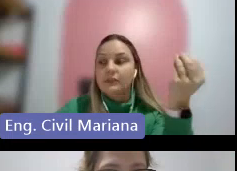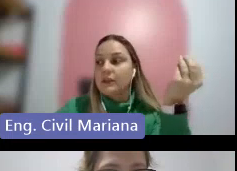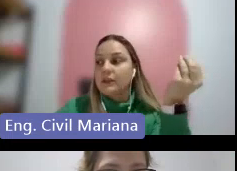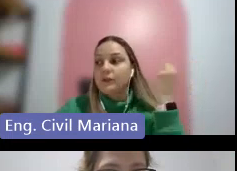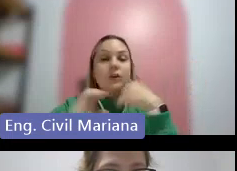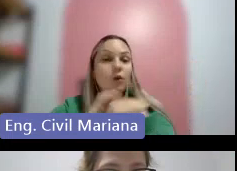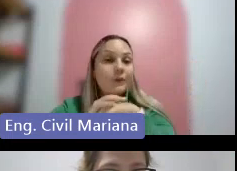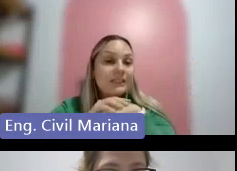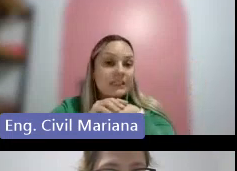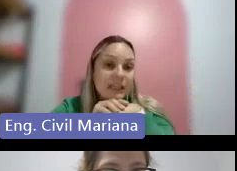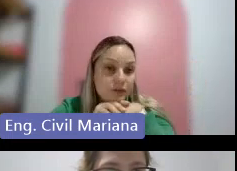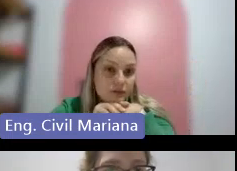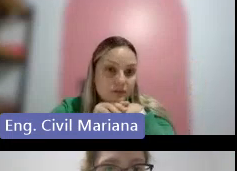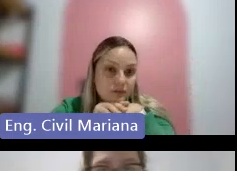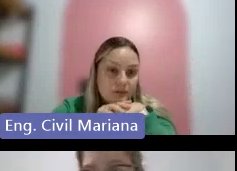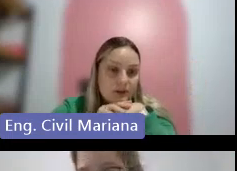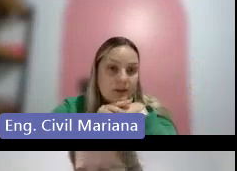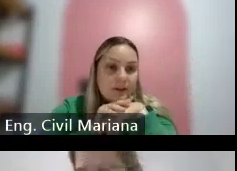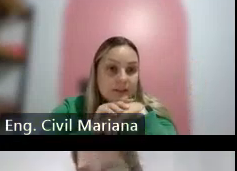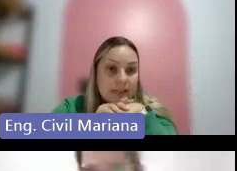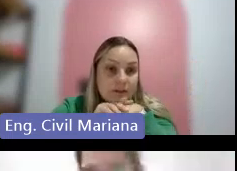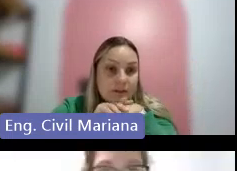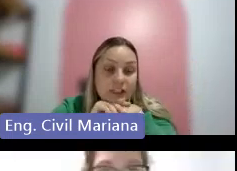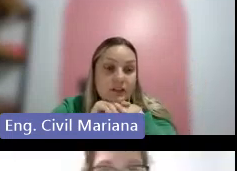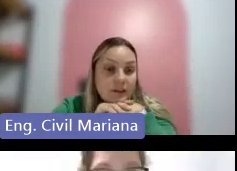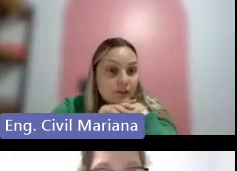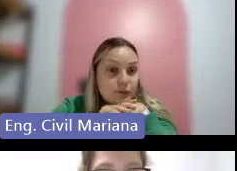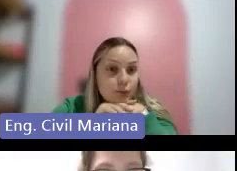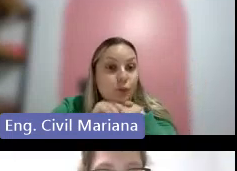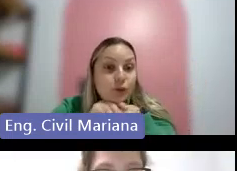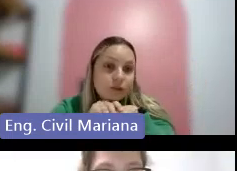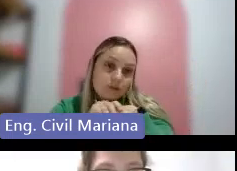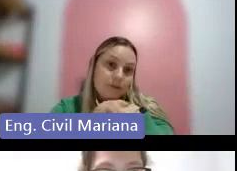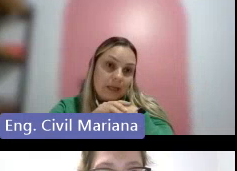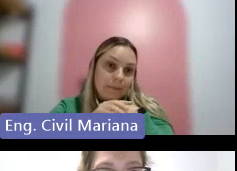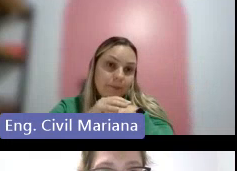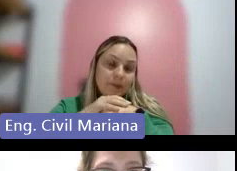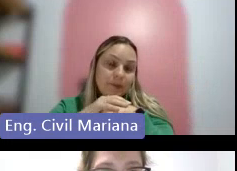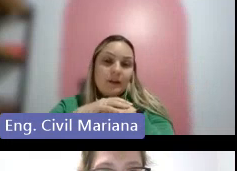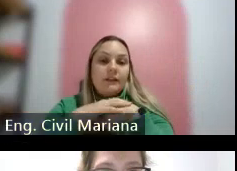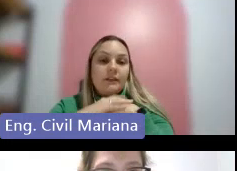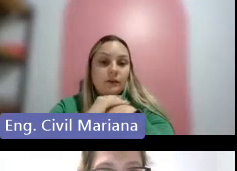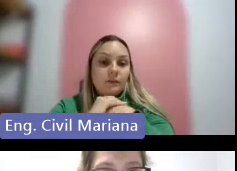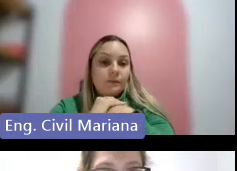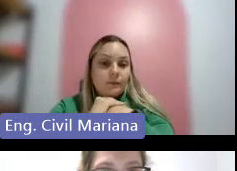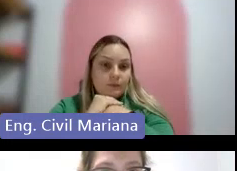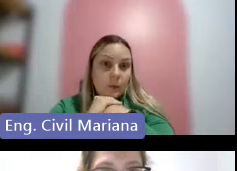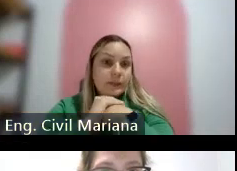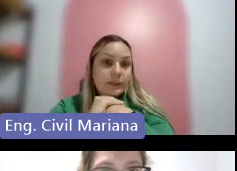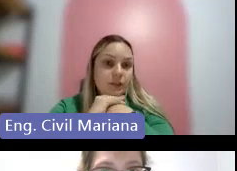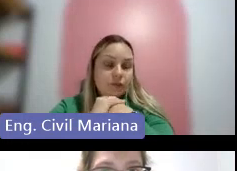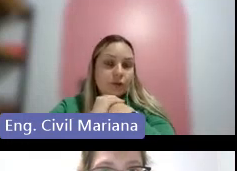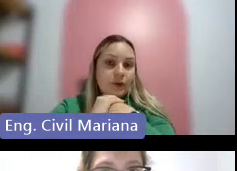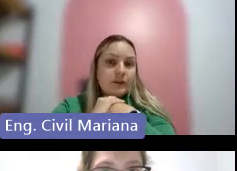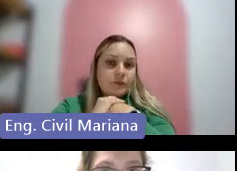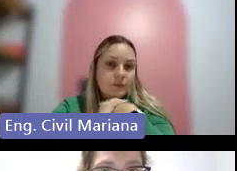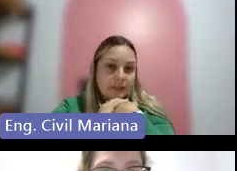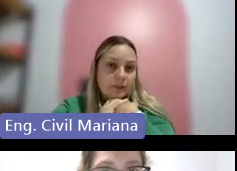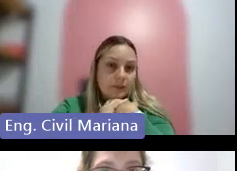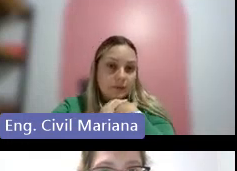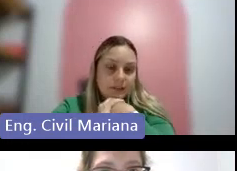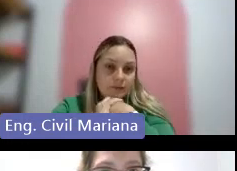de dimensionamento, como incêndios. Incêndios a gente tem visto muito também. Então, quando a gente